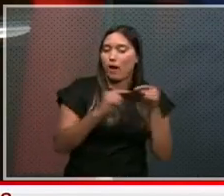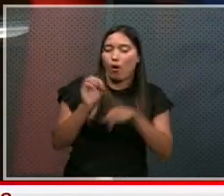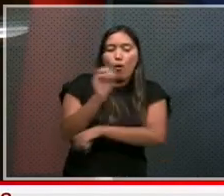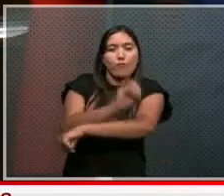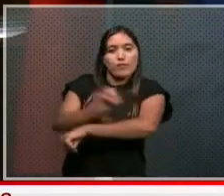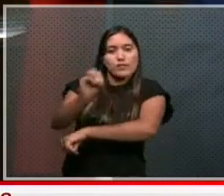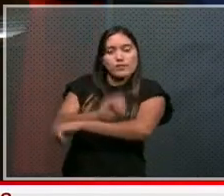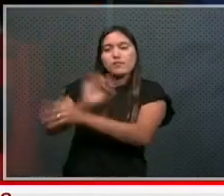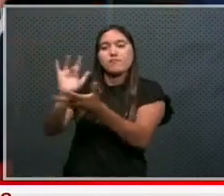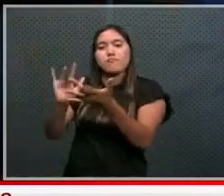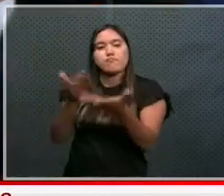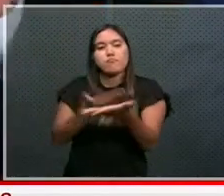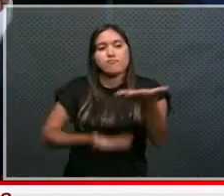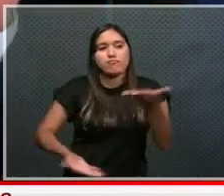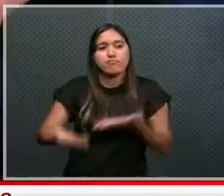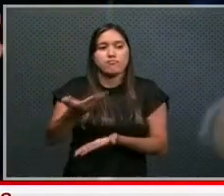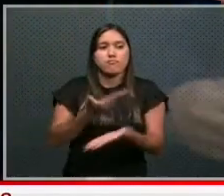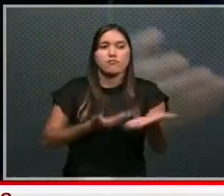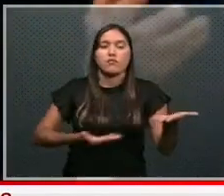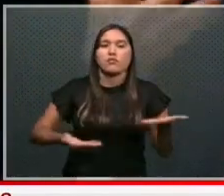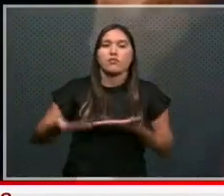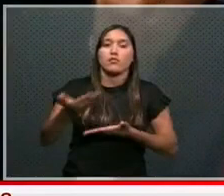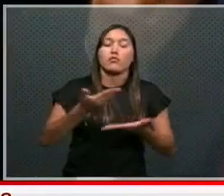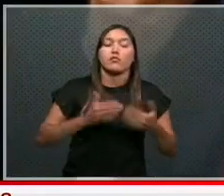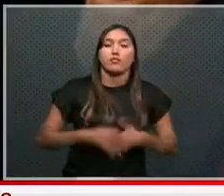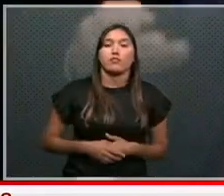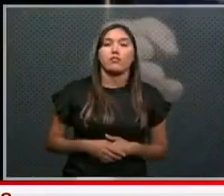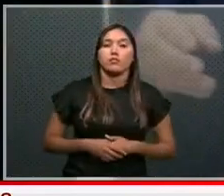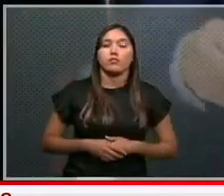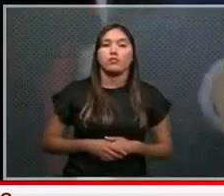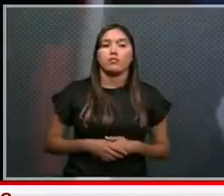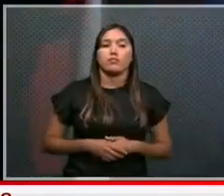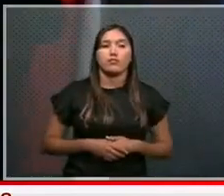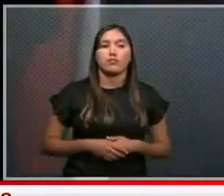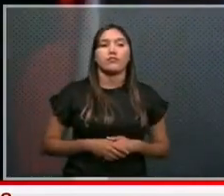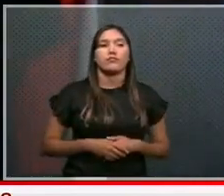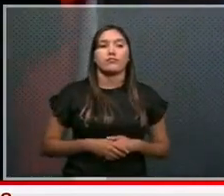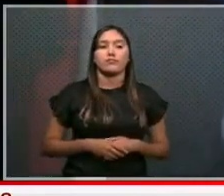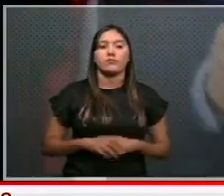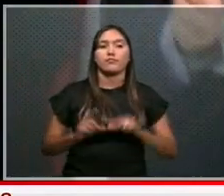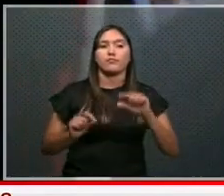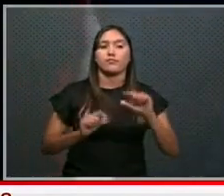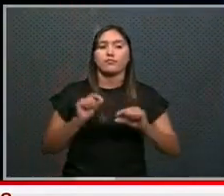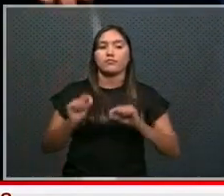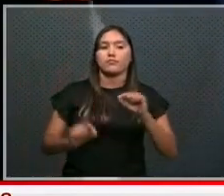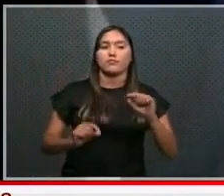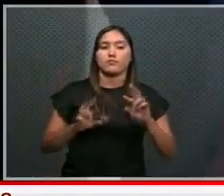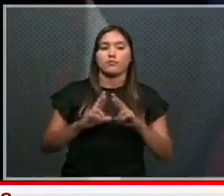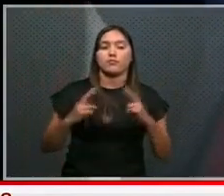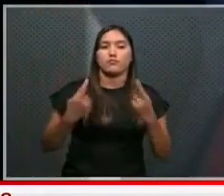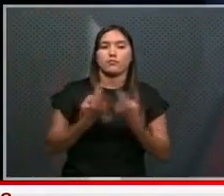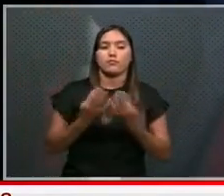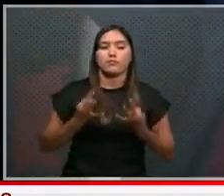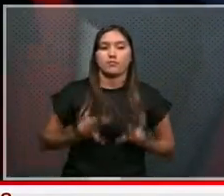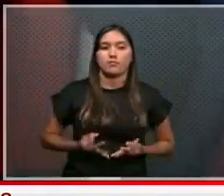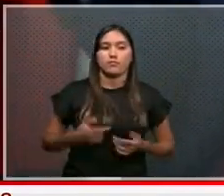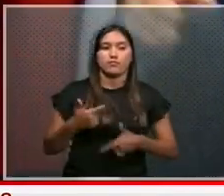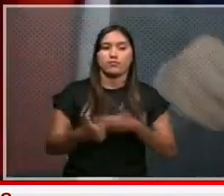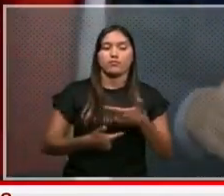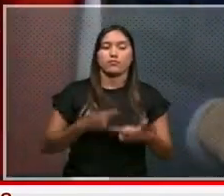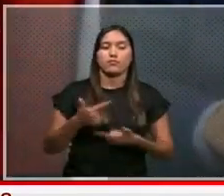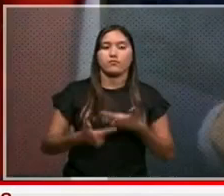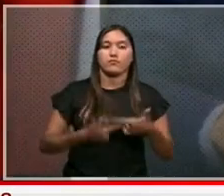que isso não se resolve em audiência pública se resolvem em reunião técnica de trabalho